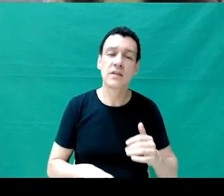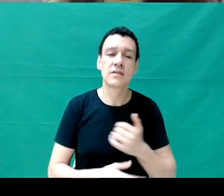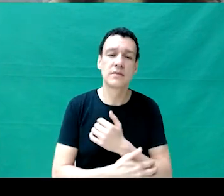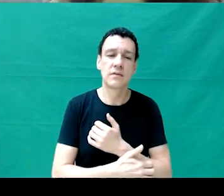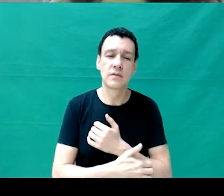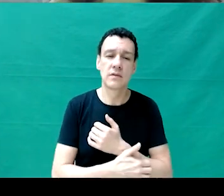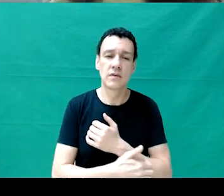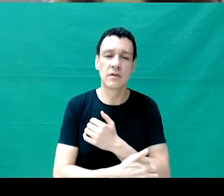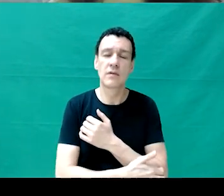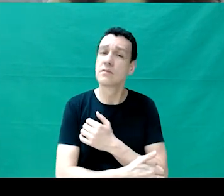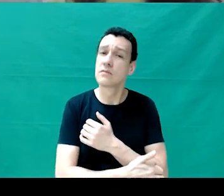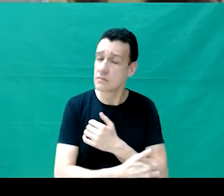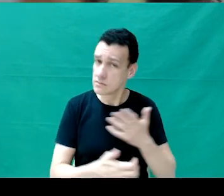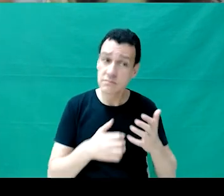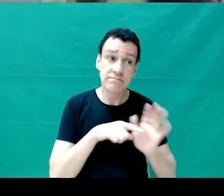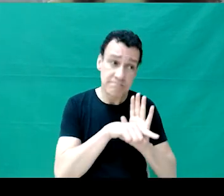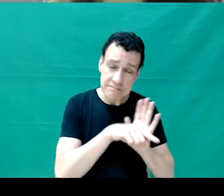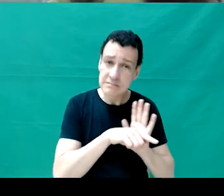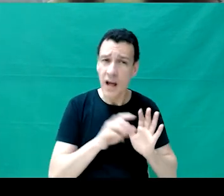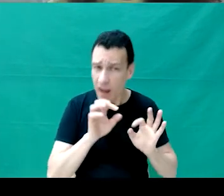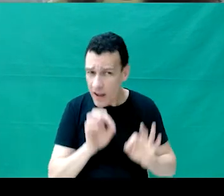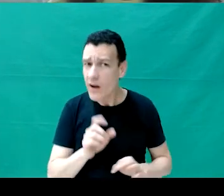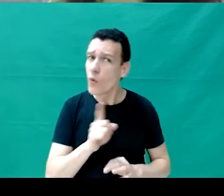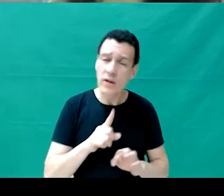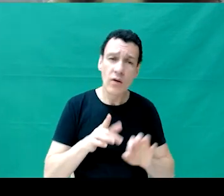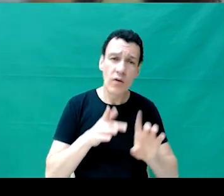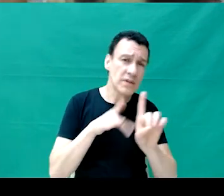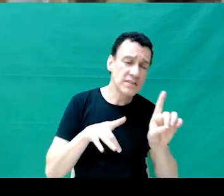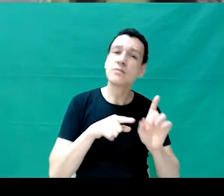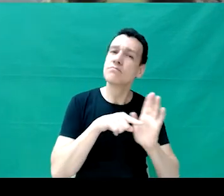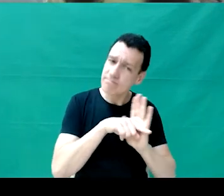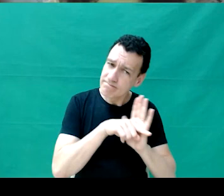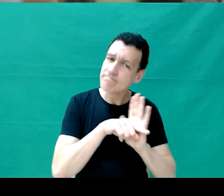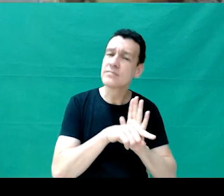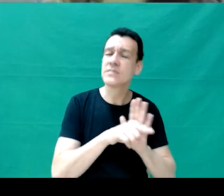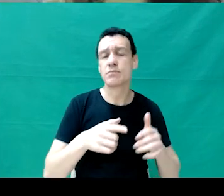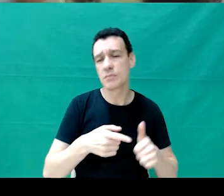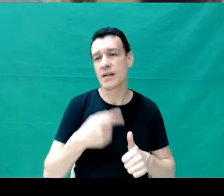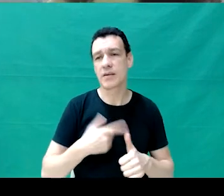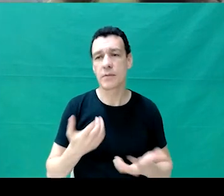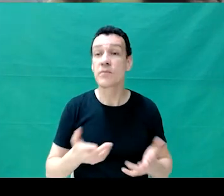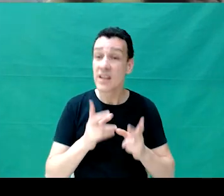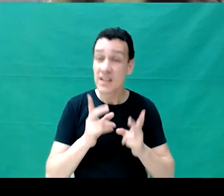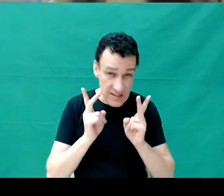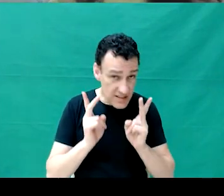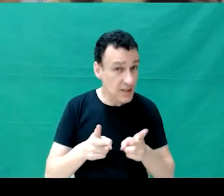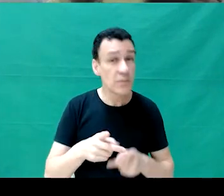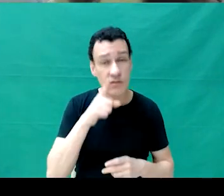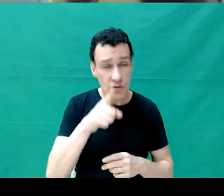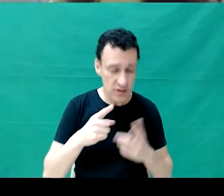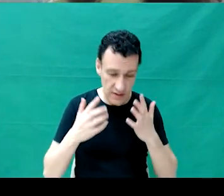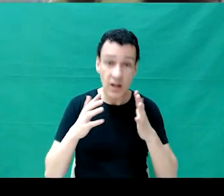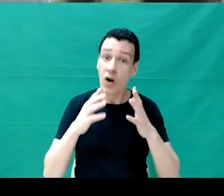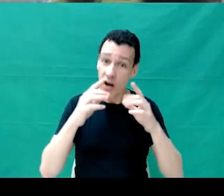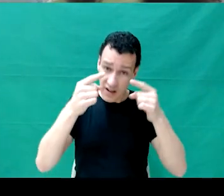Repita o processo. Repita o ciclo. Sempre se ouça, se corrija, pesquise. Se ouça, se